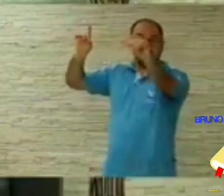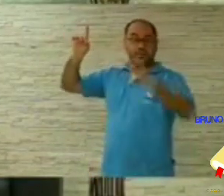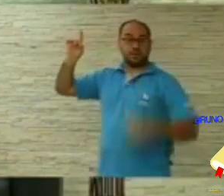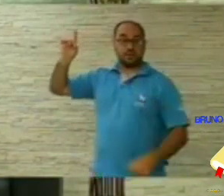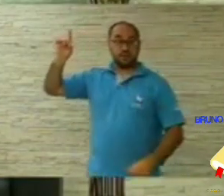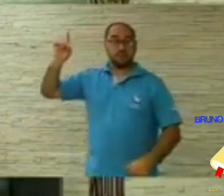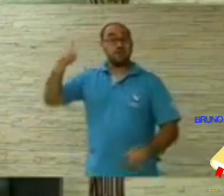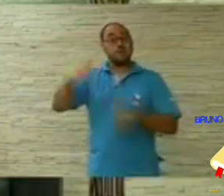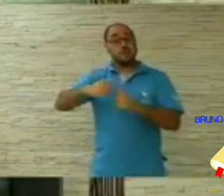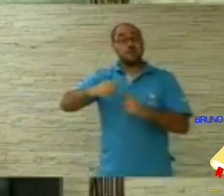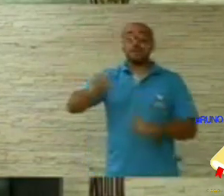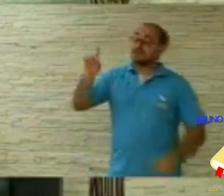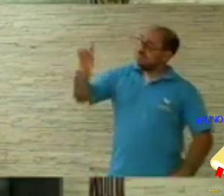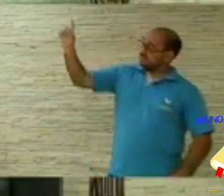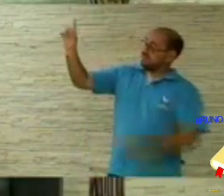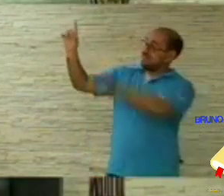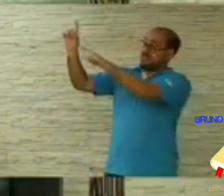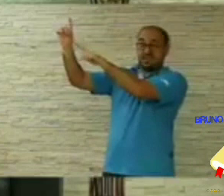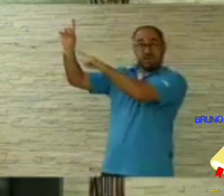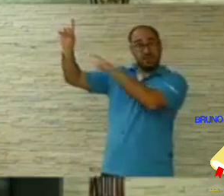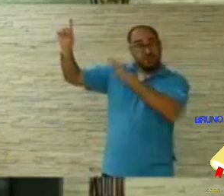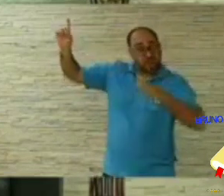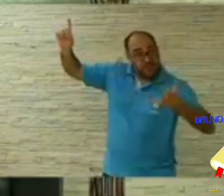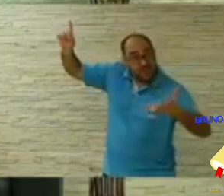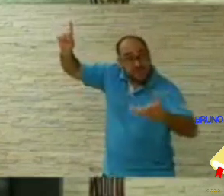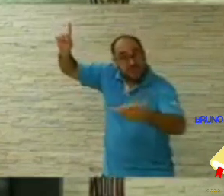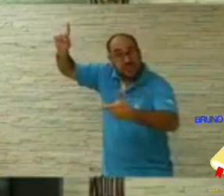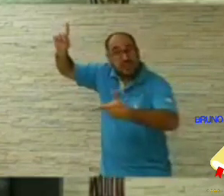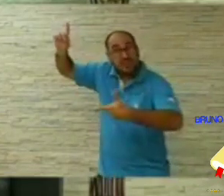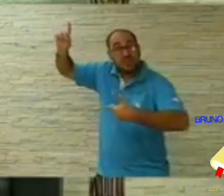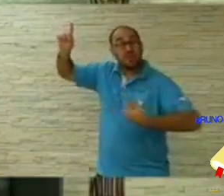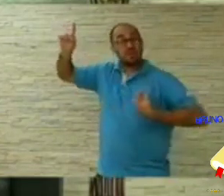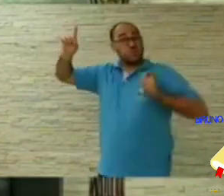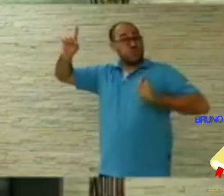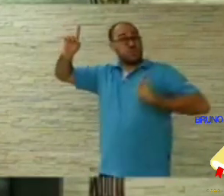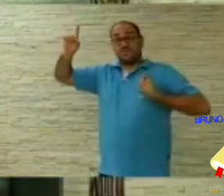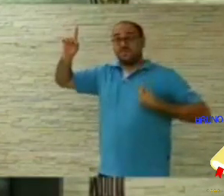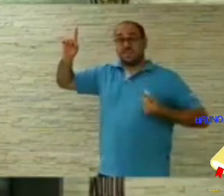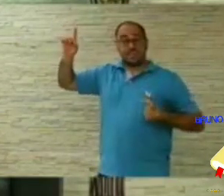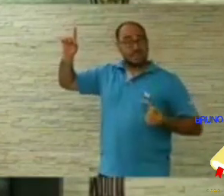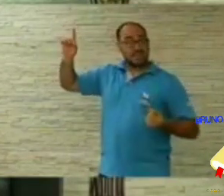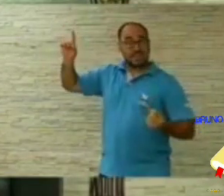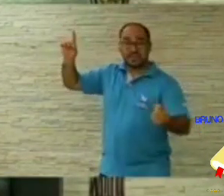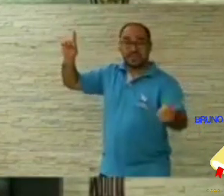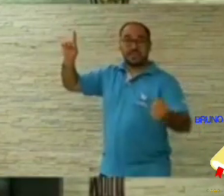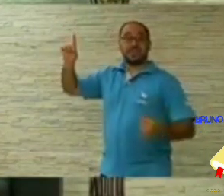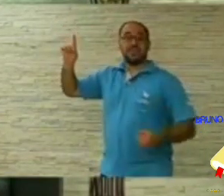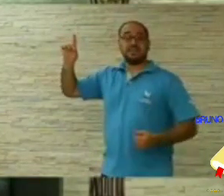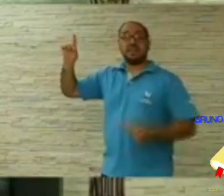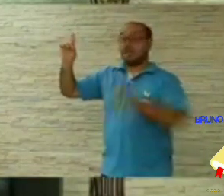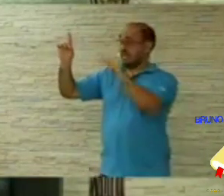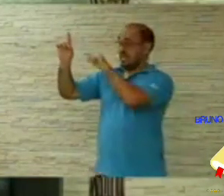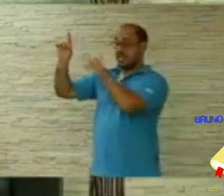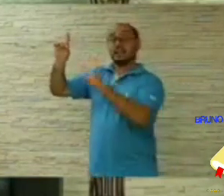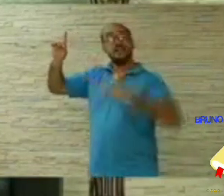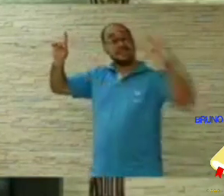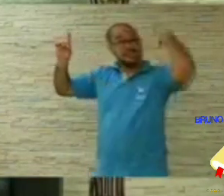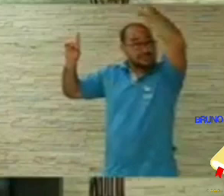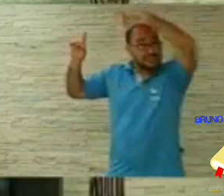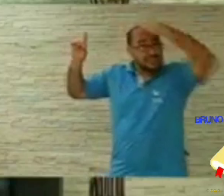diz o alto, o sublime, que habita a eternidade, o qual tem o nome de santo. Ele